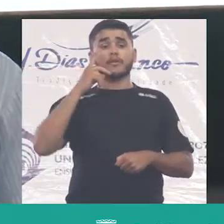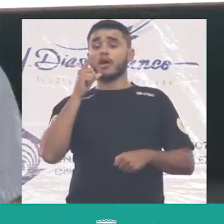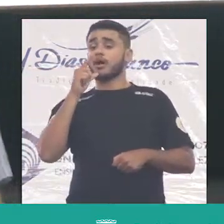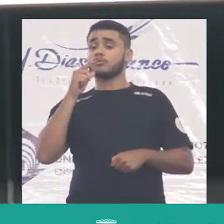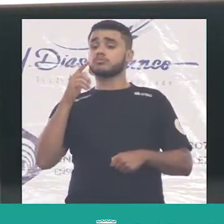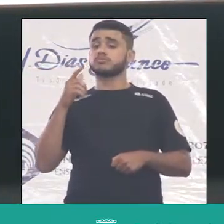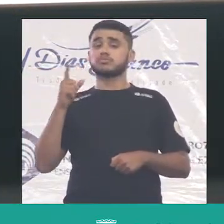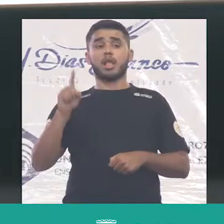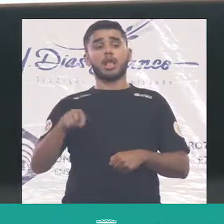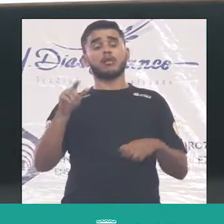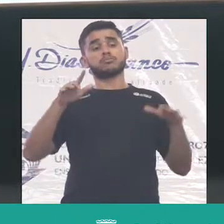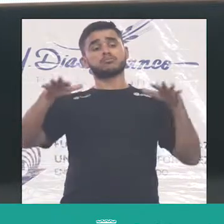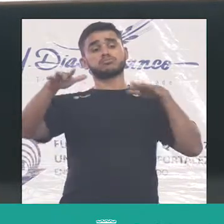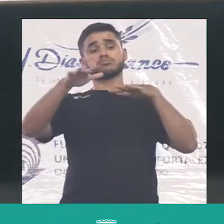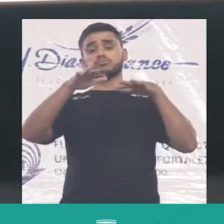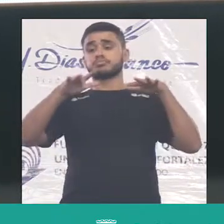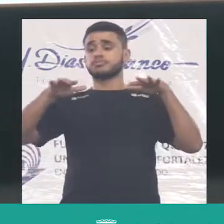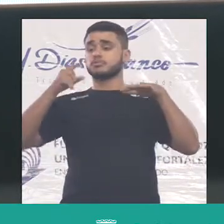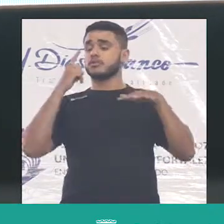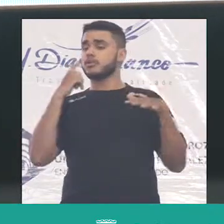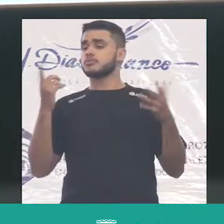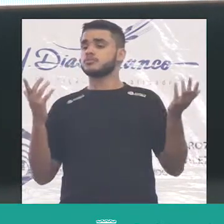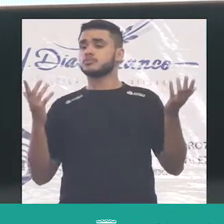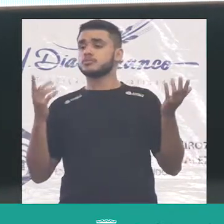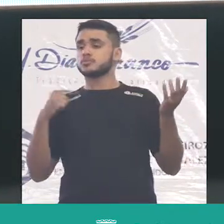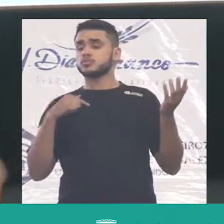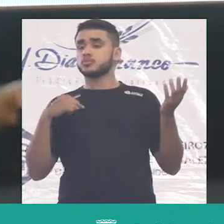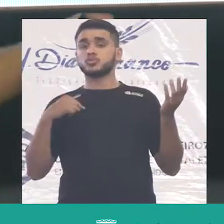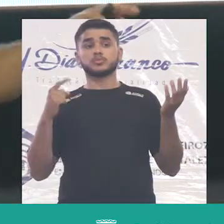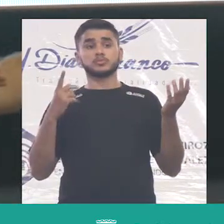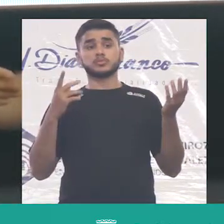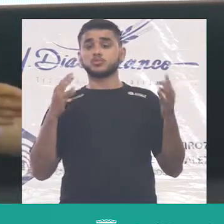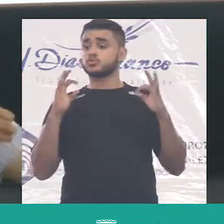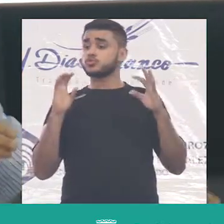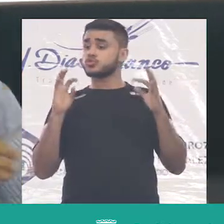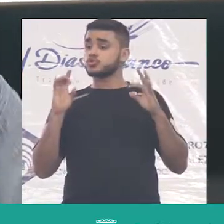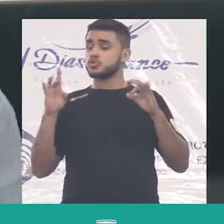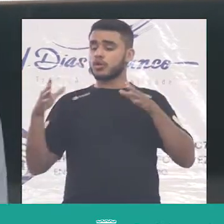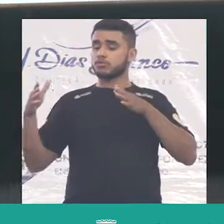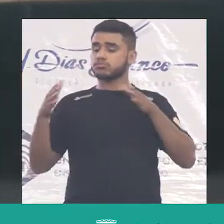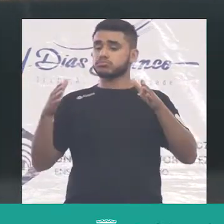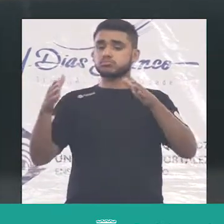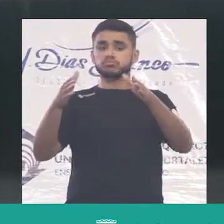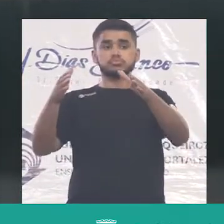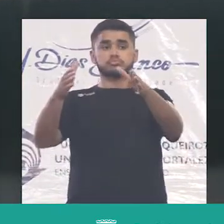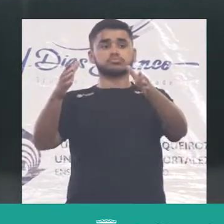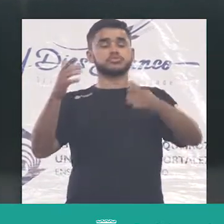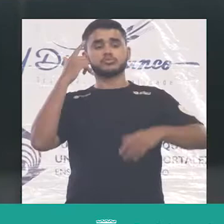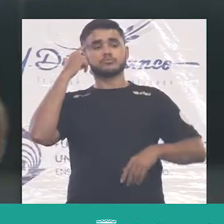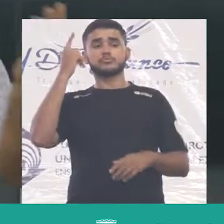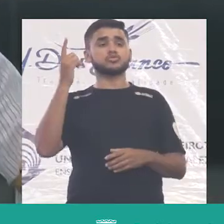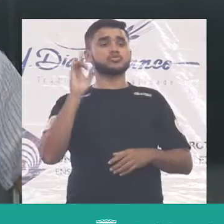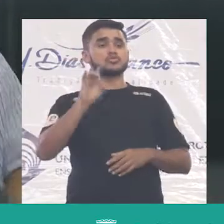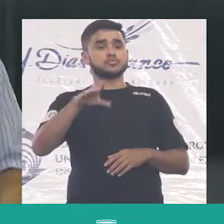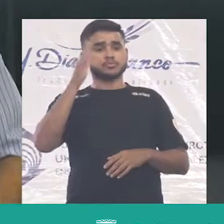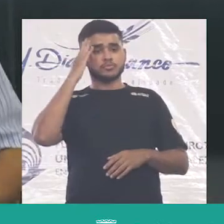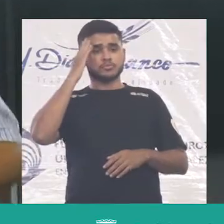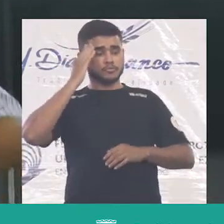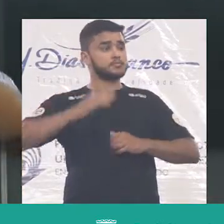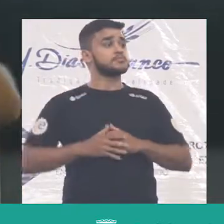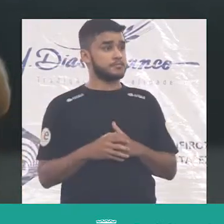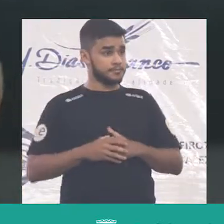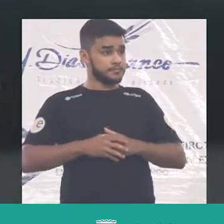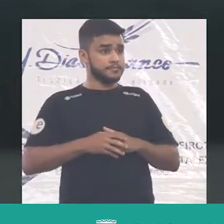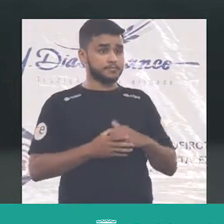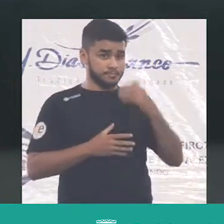círculo de forma que sobre da minha piscina apenas a correnteza encantada ao redor da piscina.